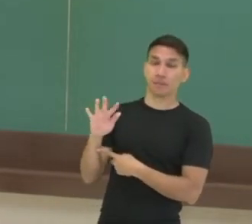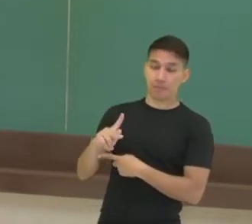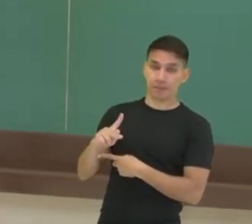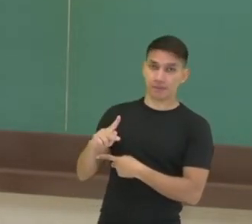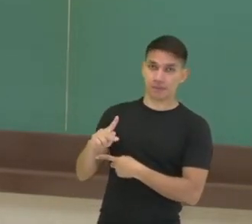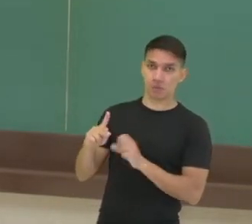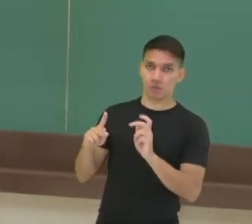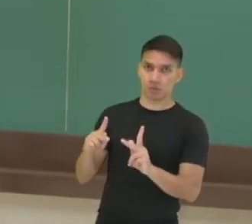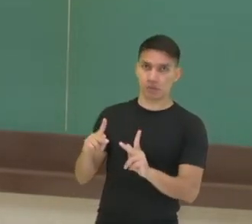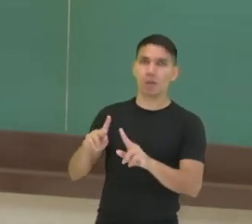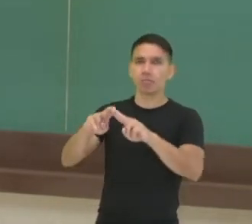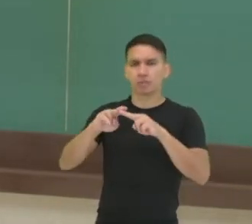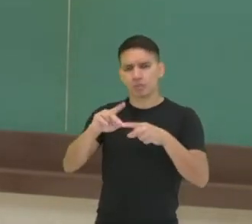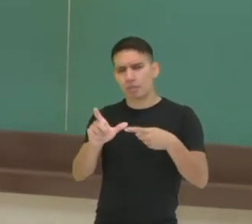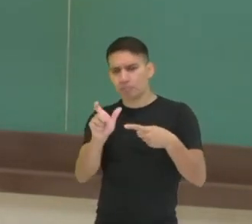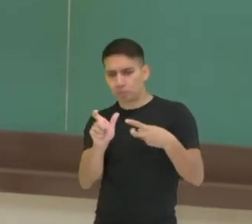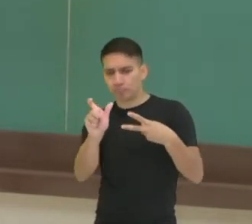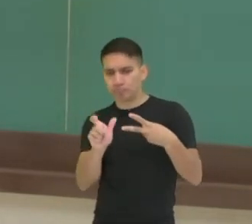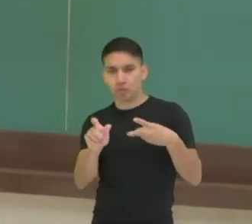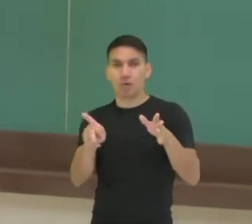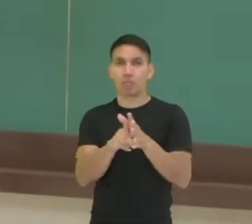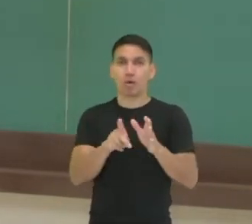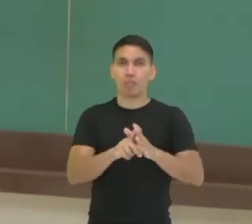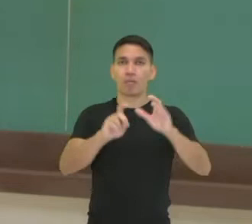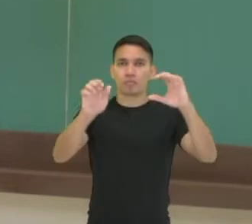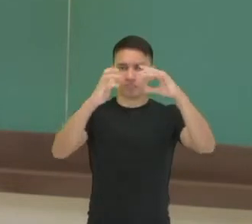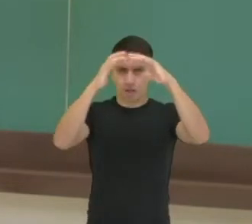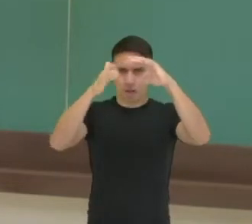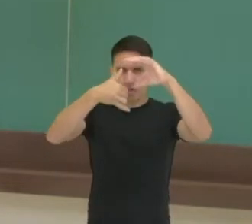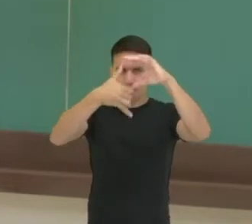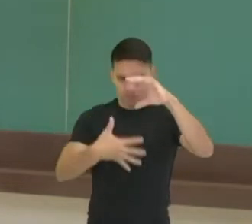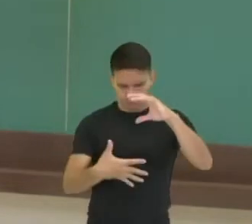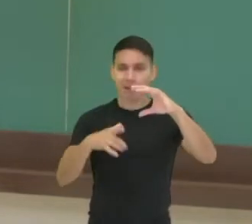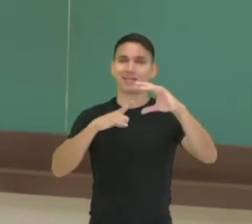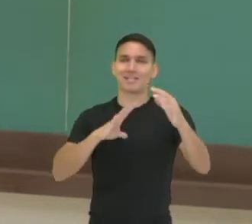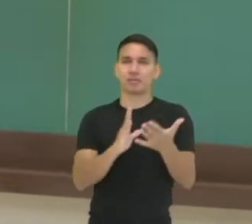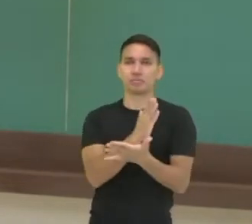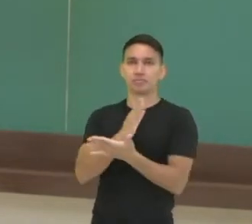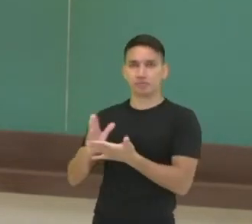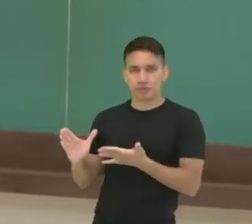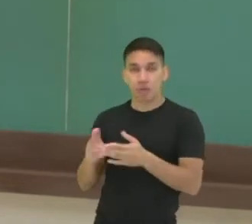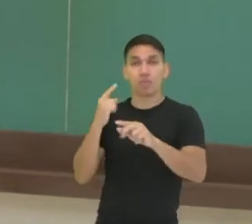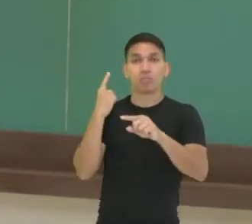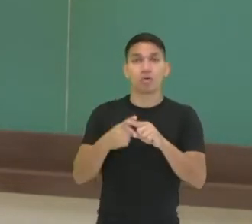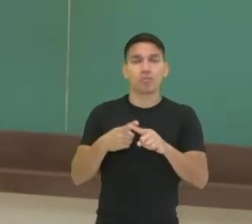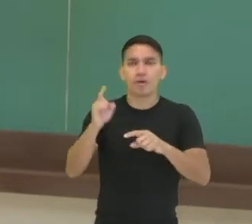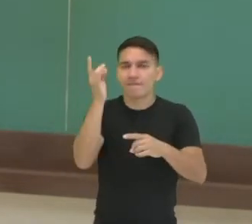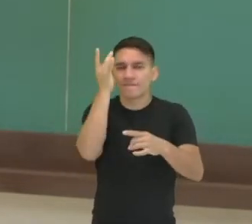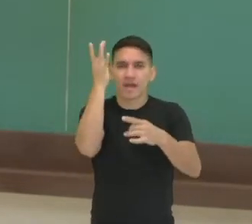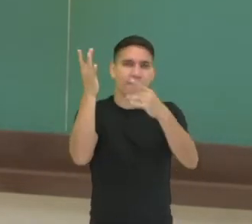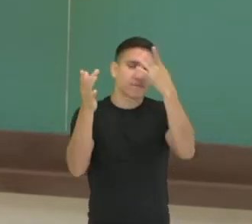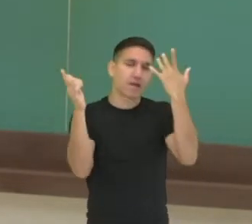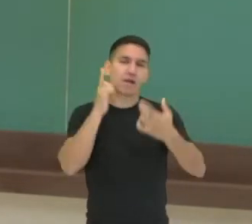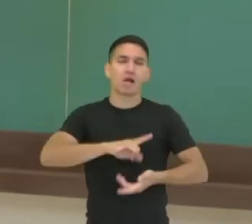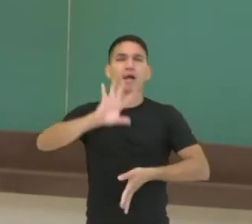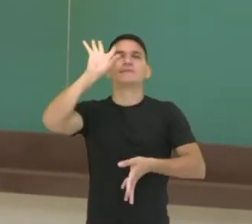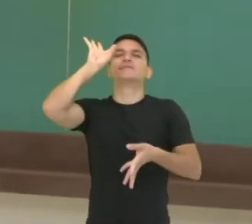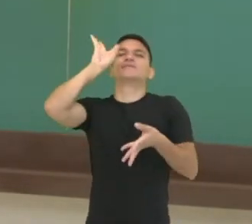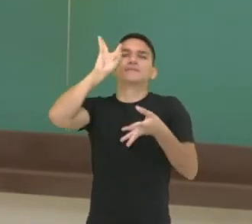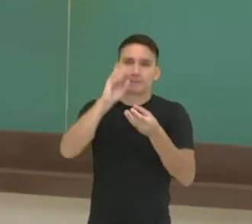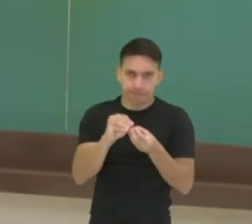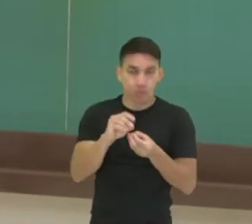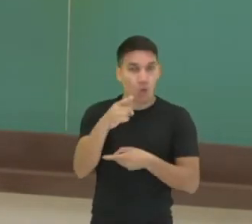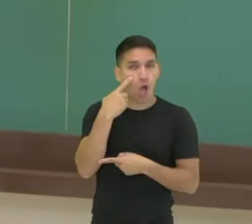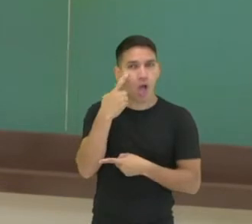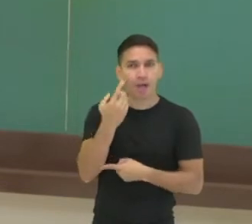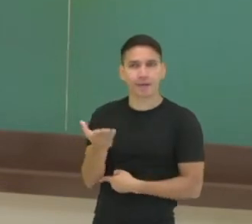Então, pegamos o sistema nervoso e dividimos em duas partes. Por quê? Para facilitar a compreensão.